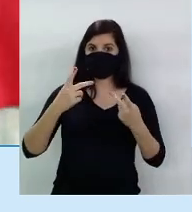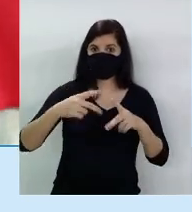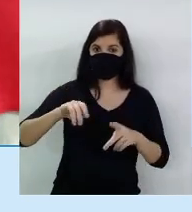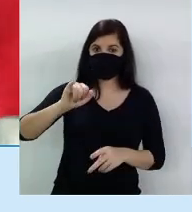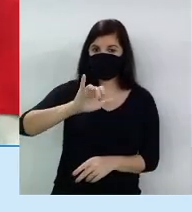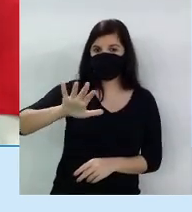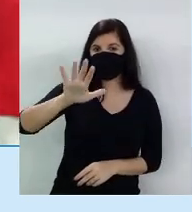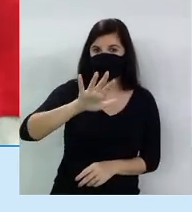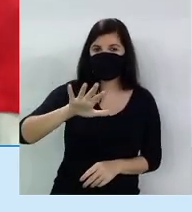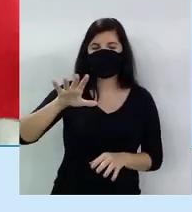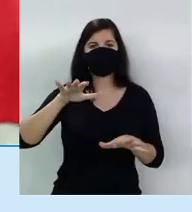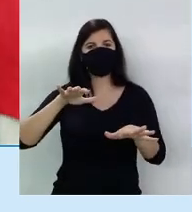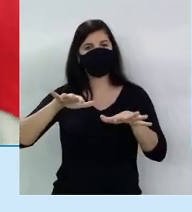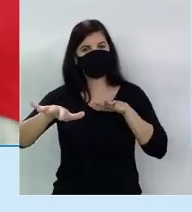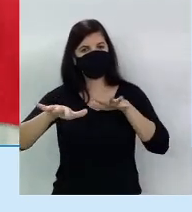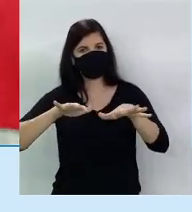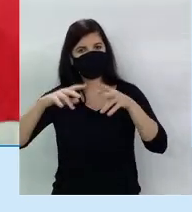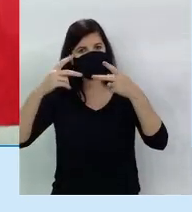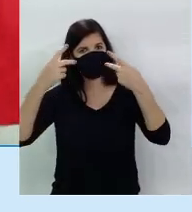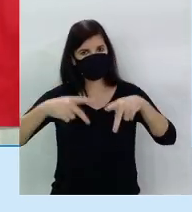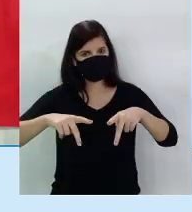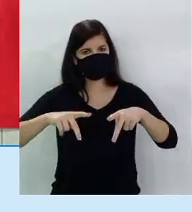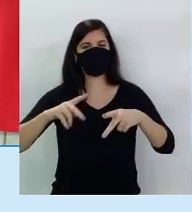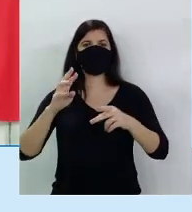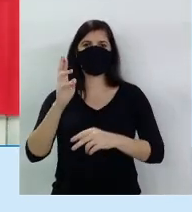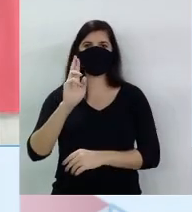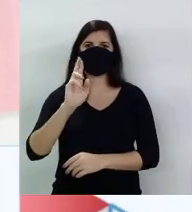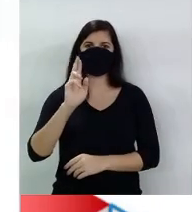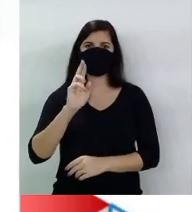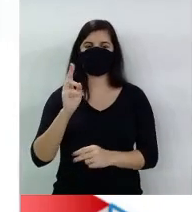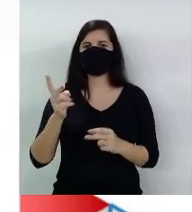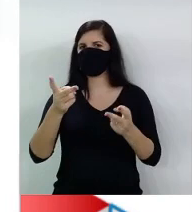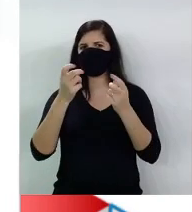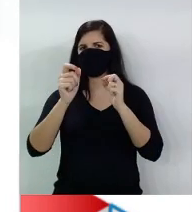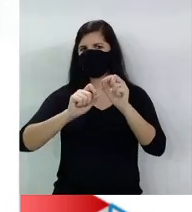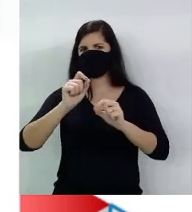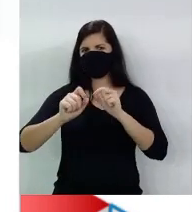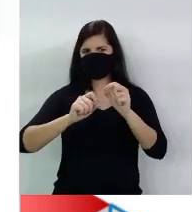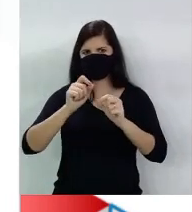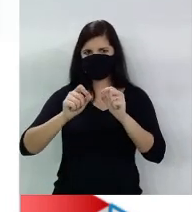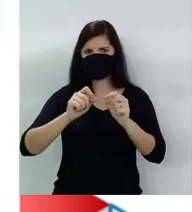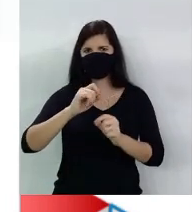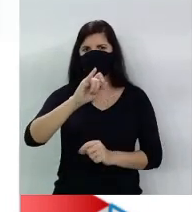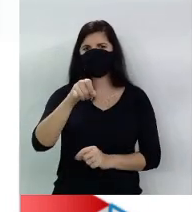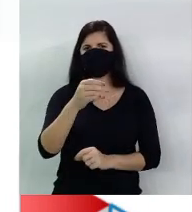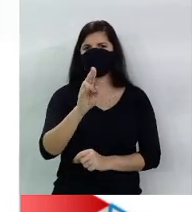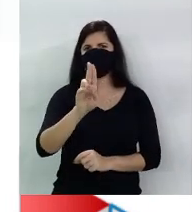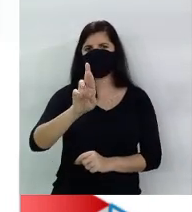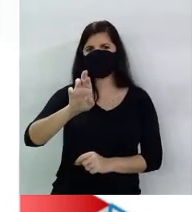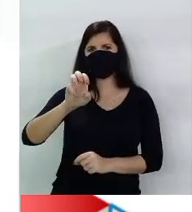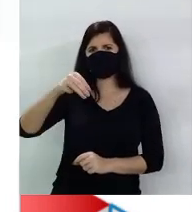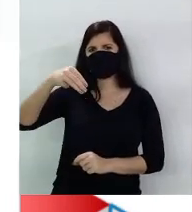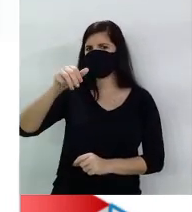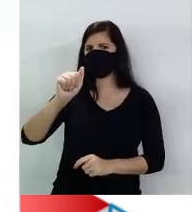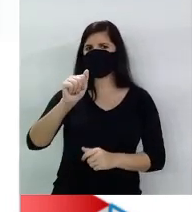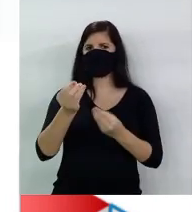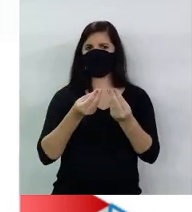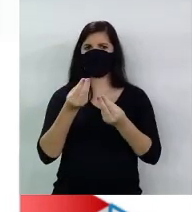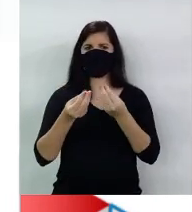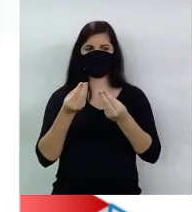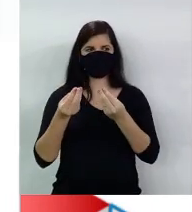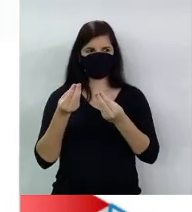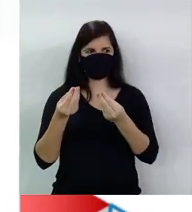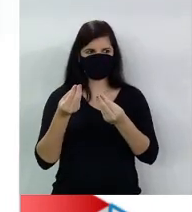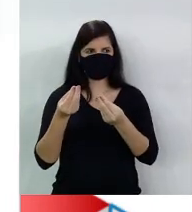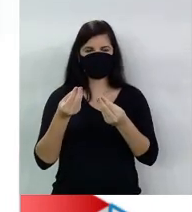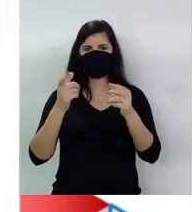os ritos de cada tradição religiosa e observar a Jurema sagrada. Vejam só, vamos